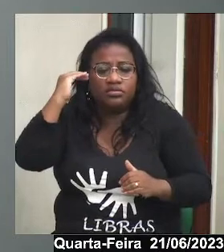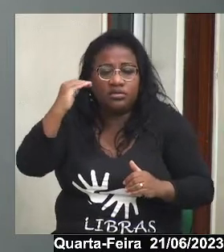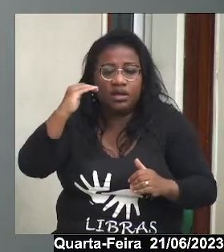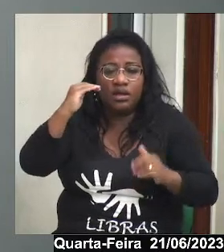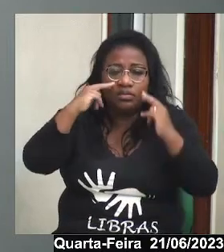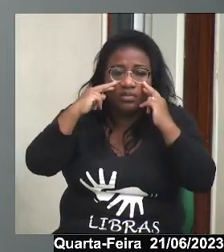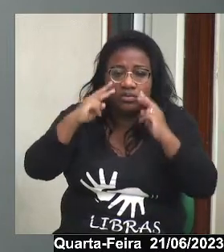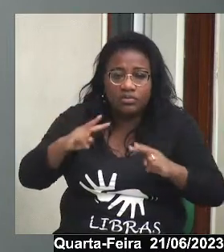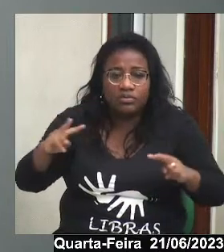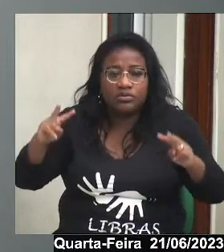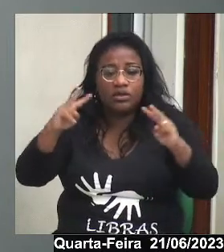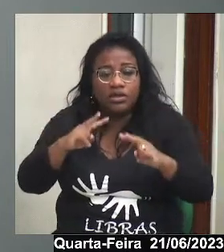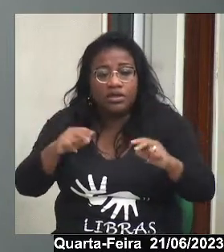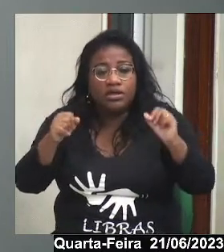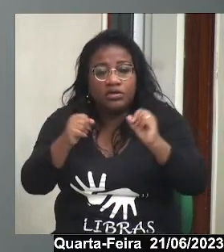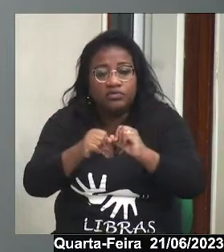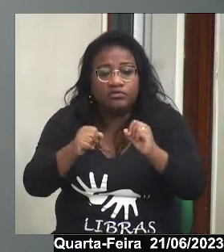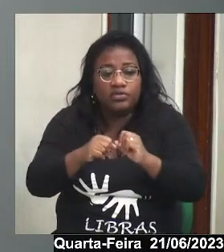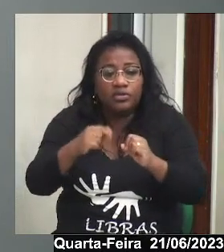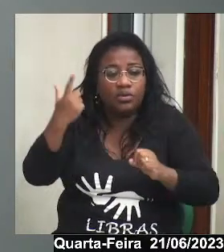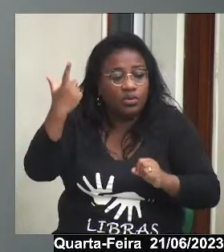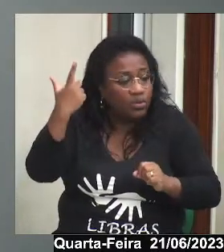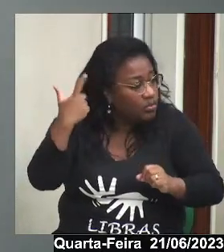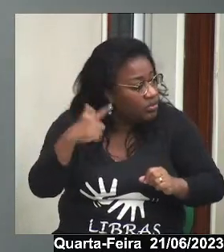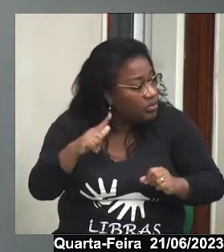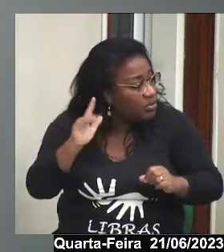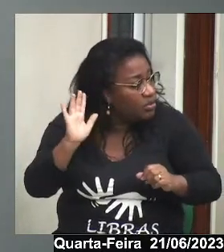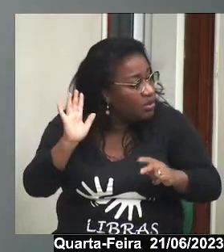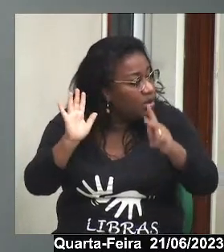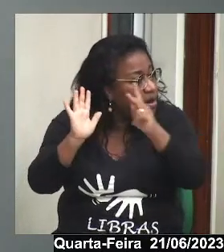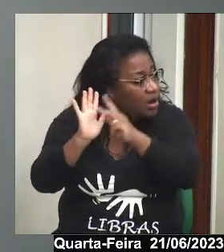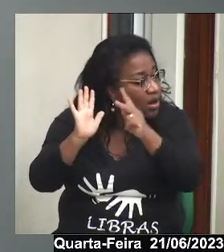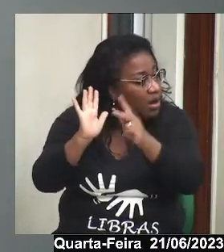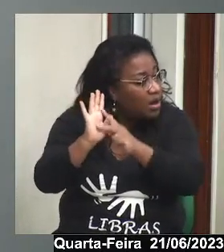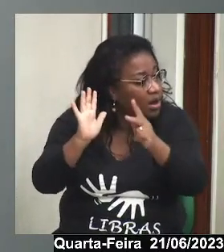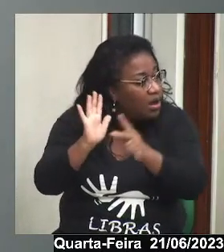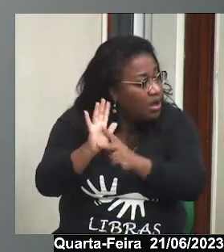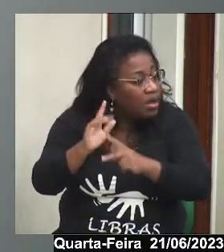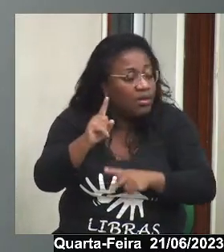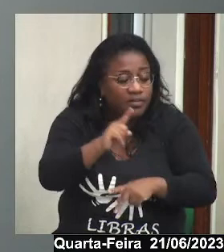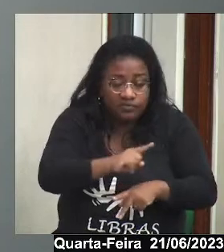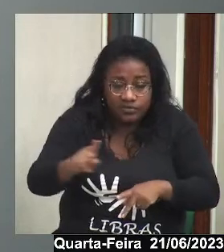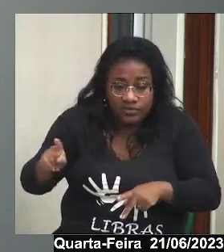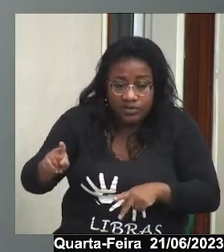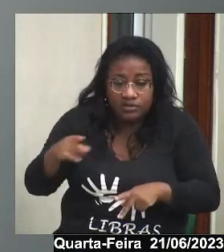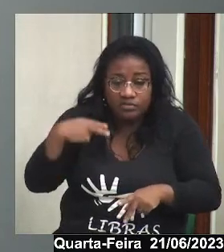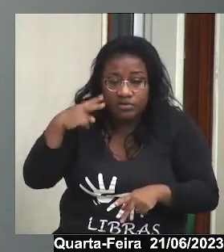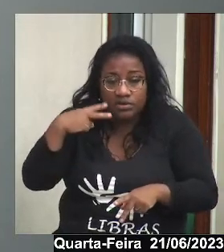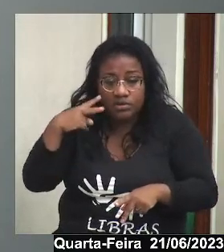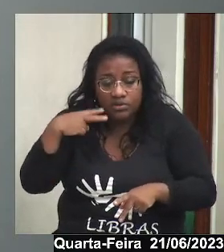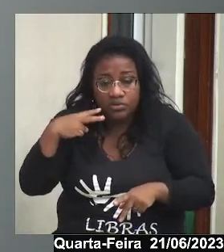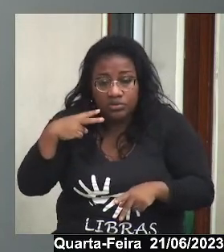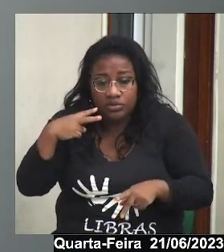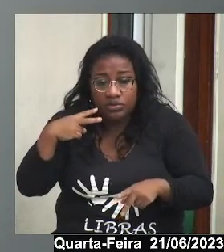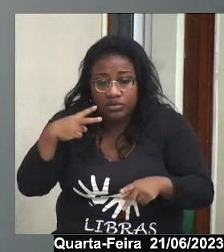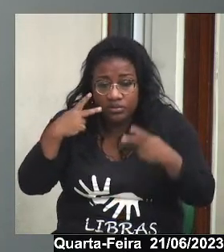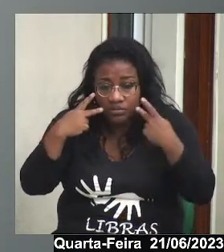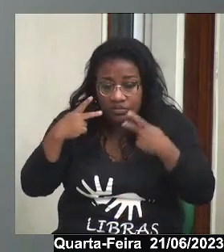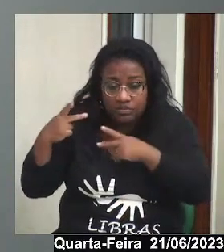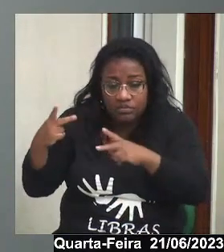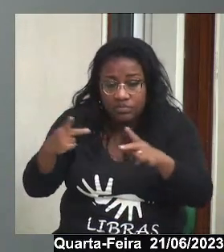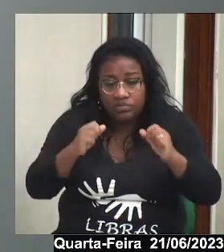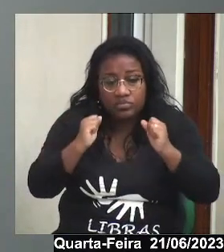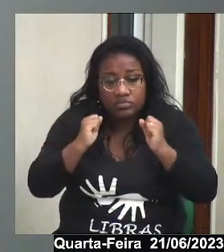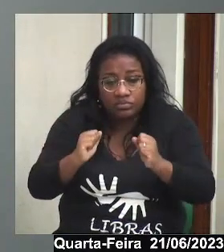ter. Então, a minha visão, eu vou fazer de novo, vou colocar de novo esse projeto para avaliação dos senhores vereadores. E eu